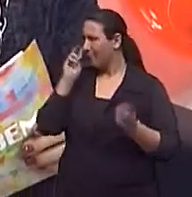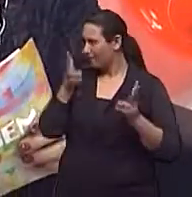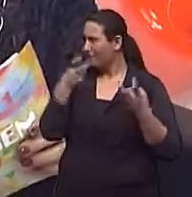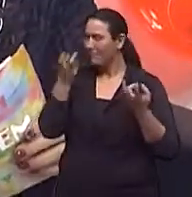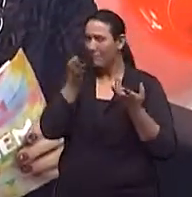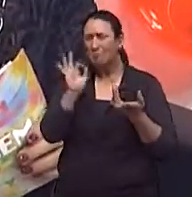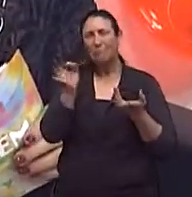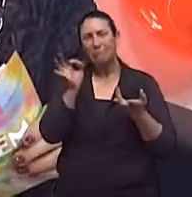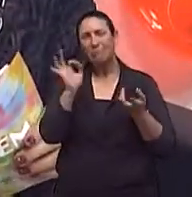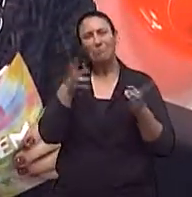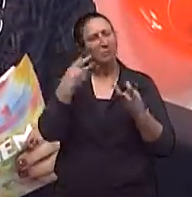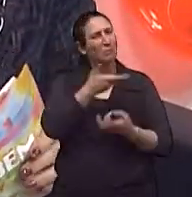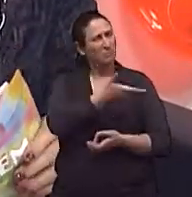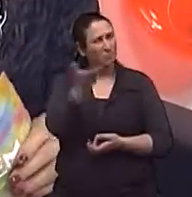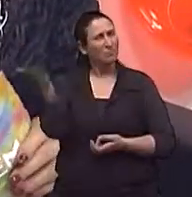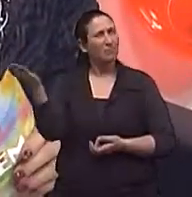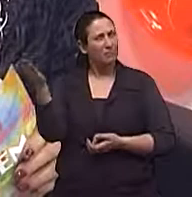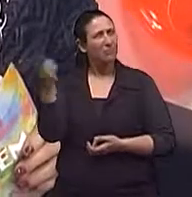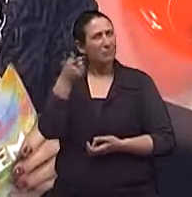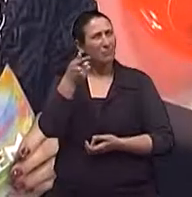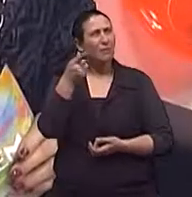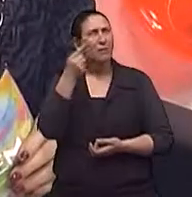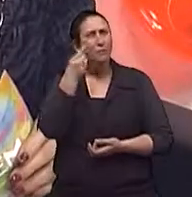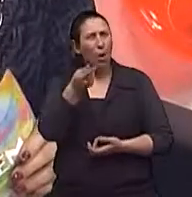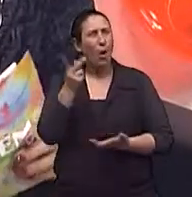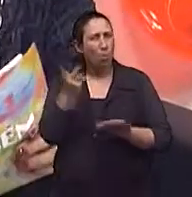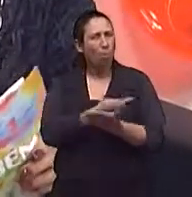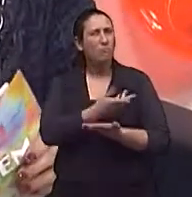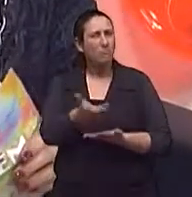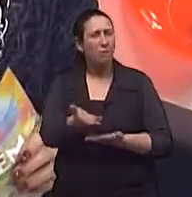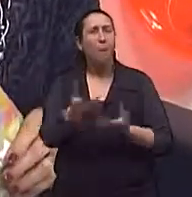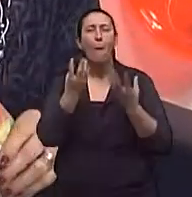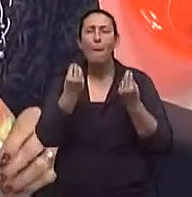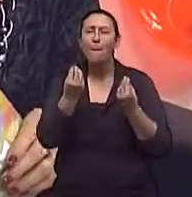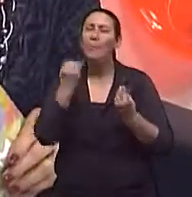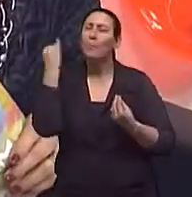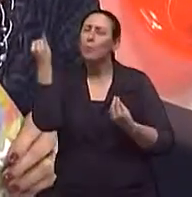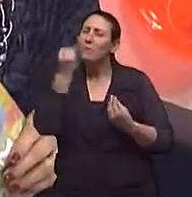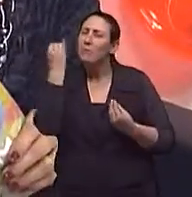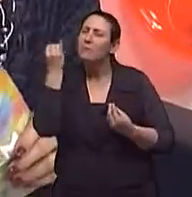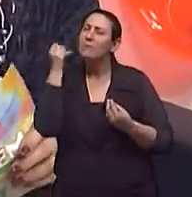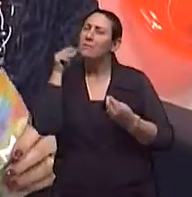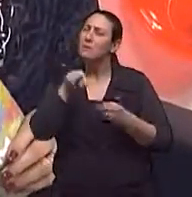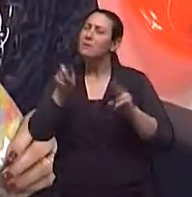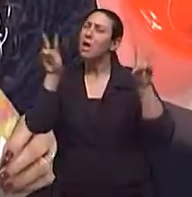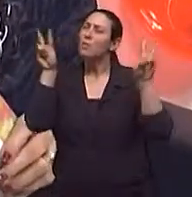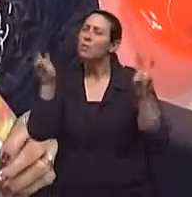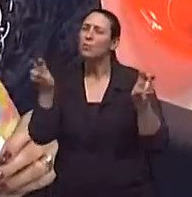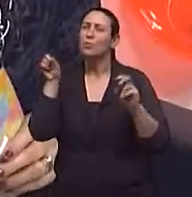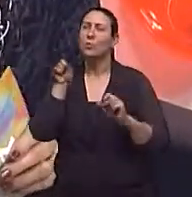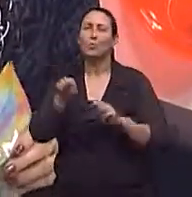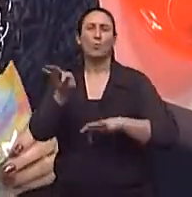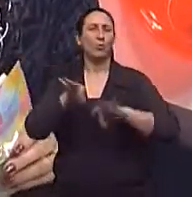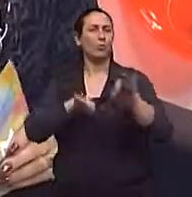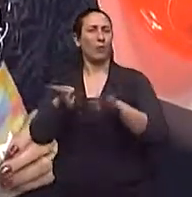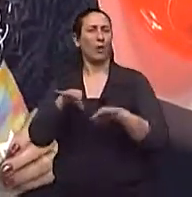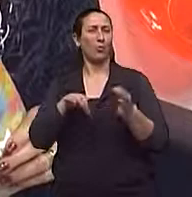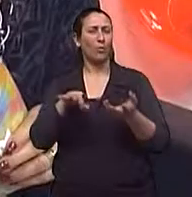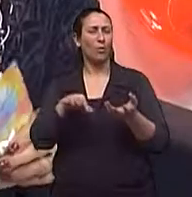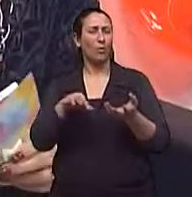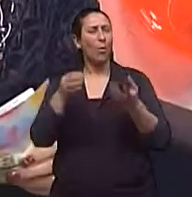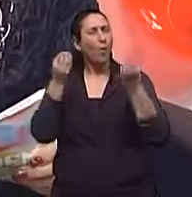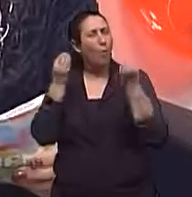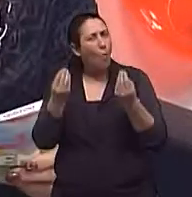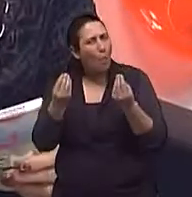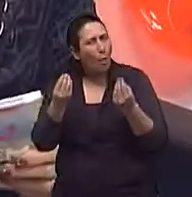sabe vocês quase que falam comigo aí de casa né É exatamente a importância deste tipo de projeto desse